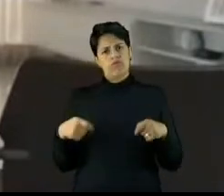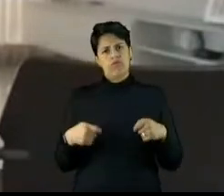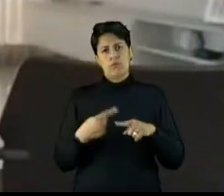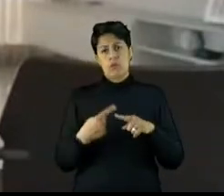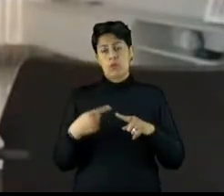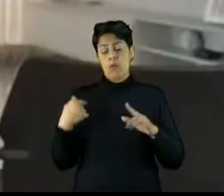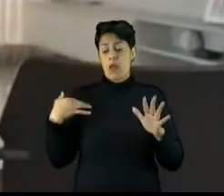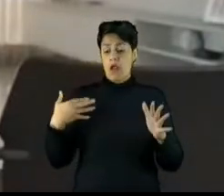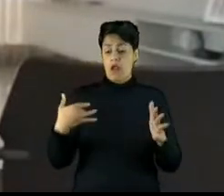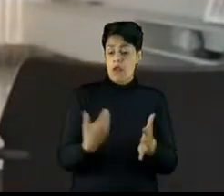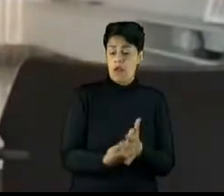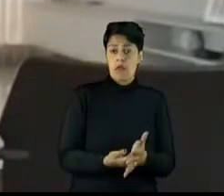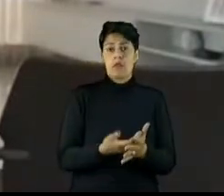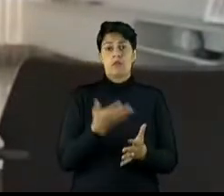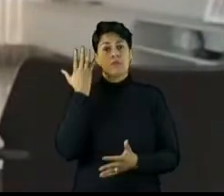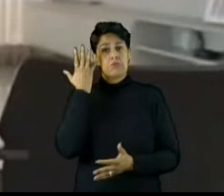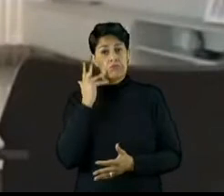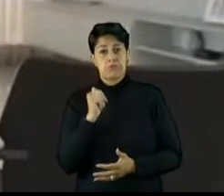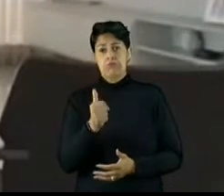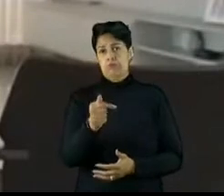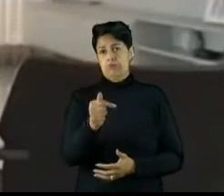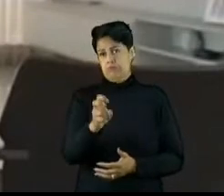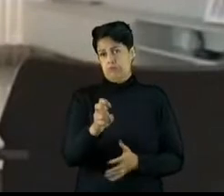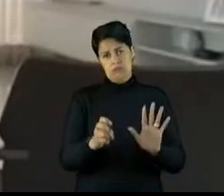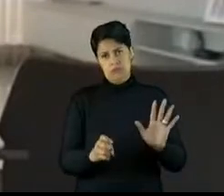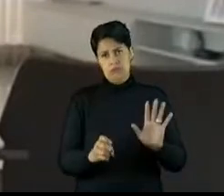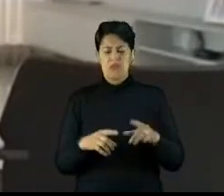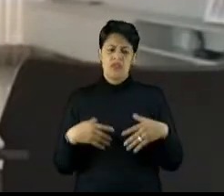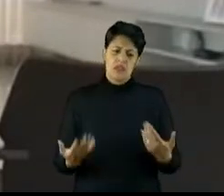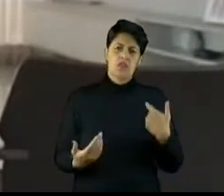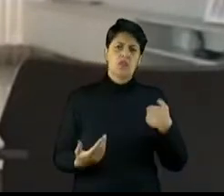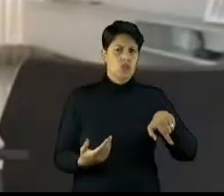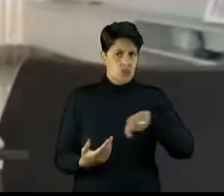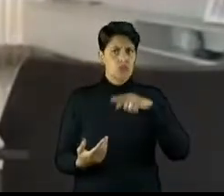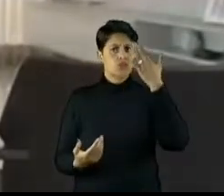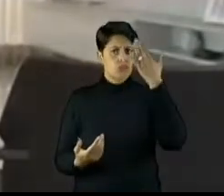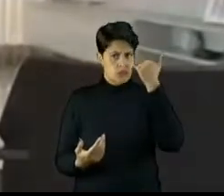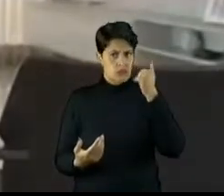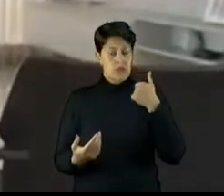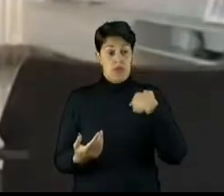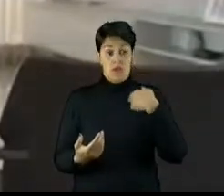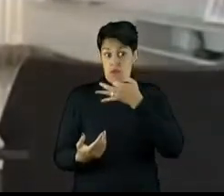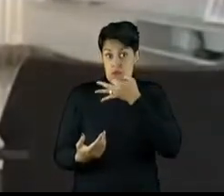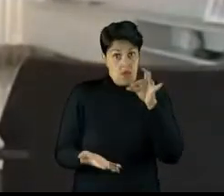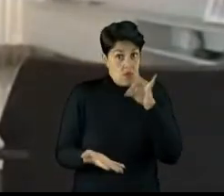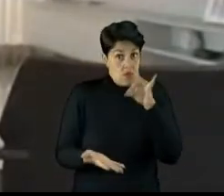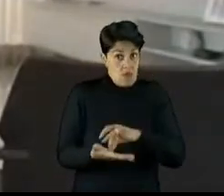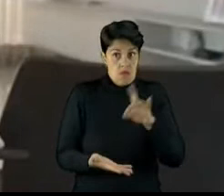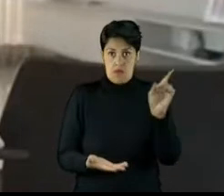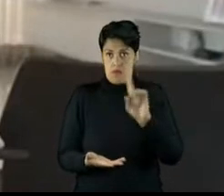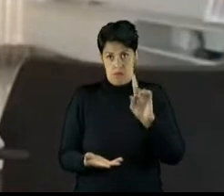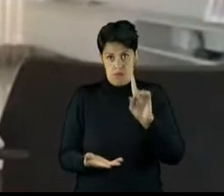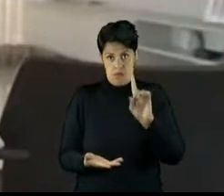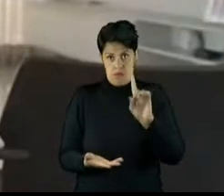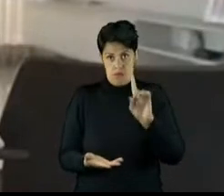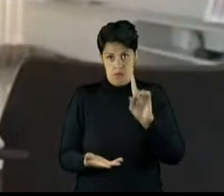no futuro alguma modificação à instrução normativa. É o que te dizer, presidente. Senhora presidente, só um adendo na palavra do ministro. Primeiro, agradeço, senhora